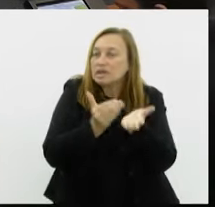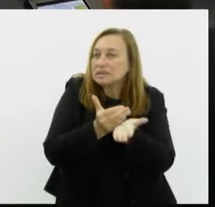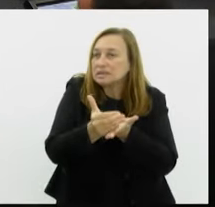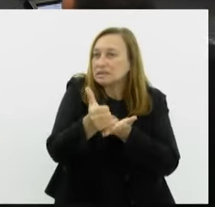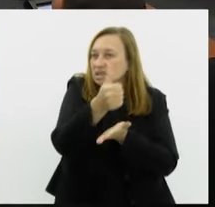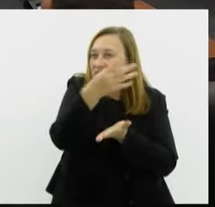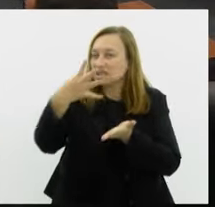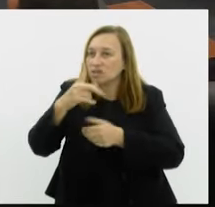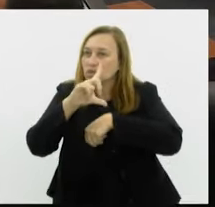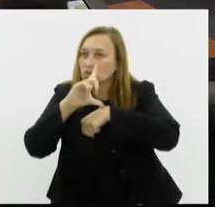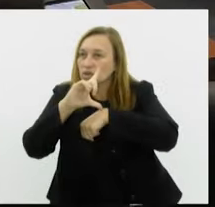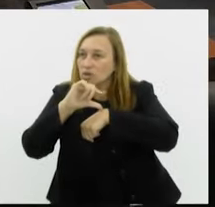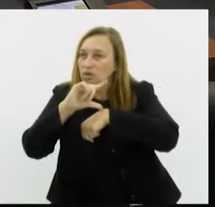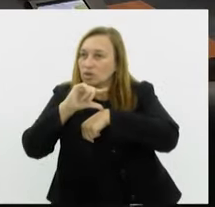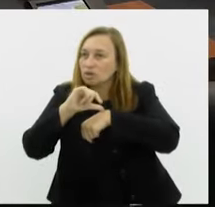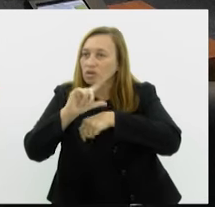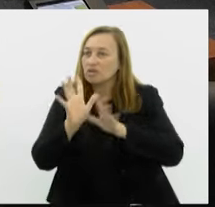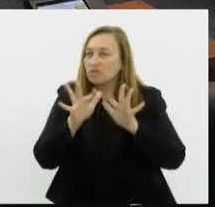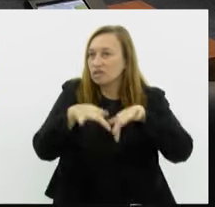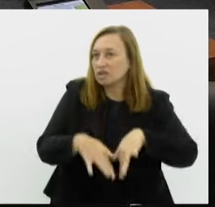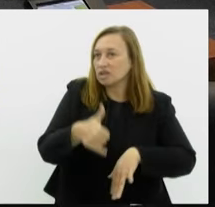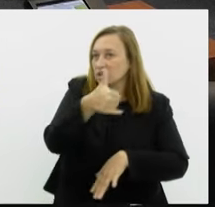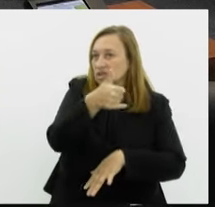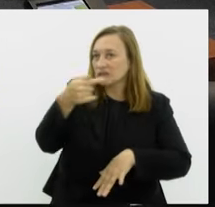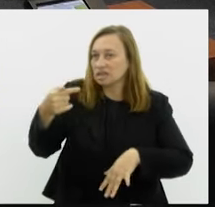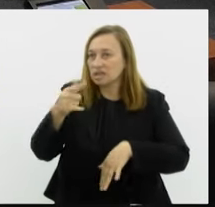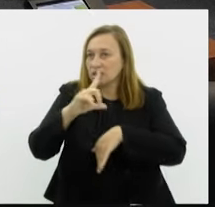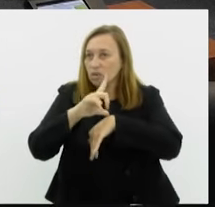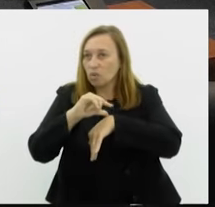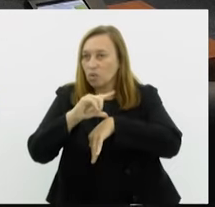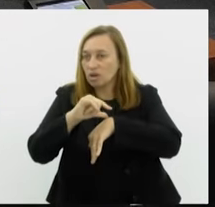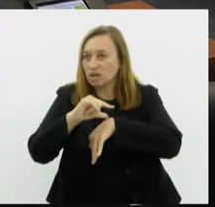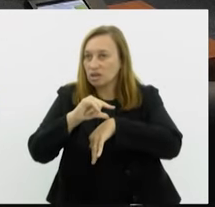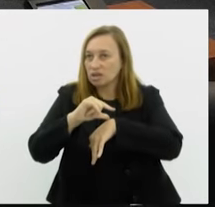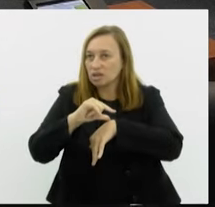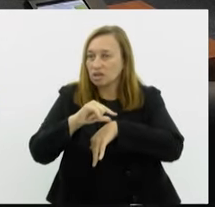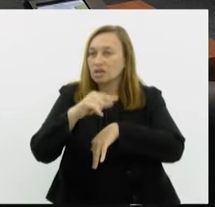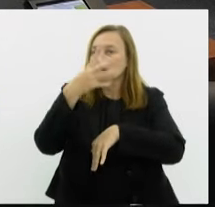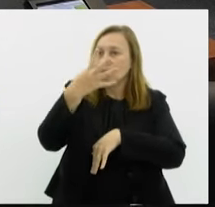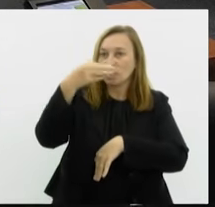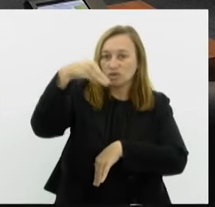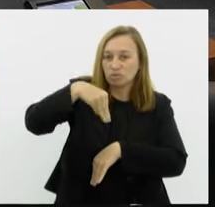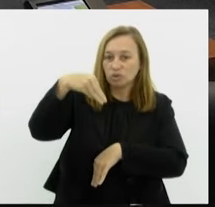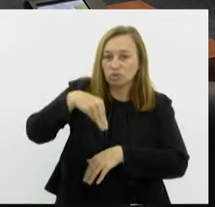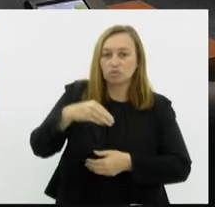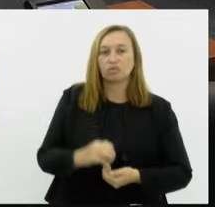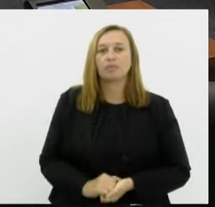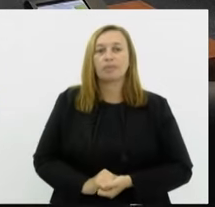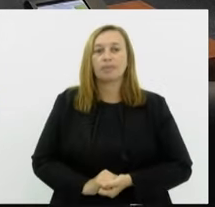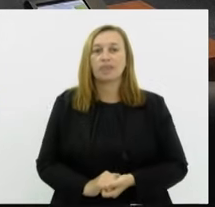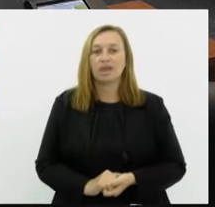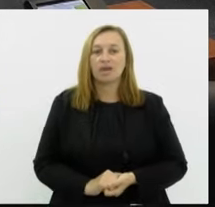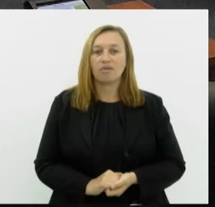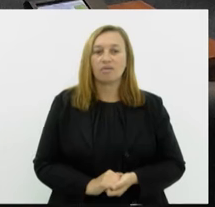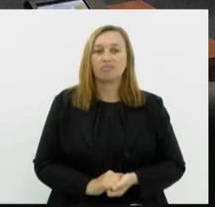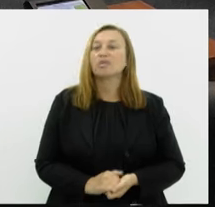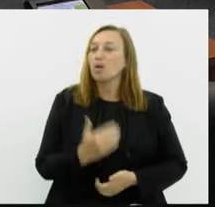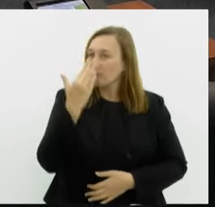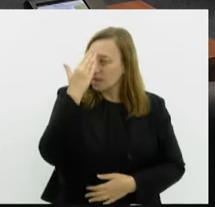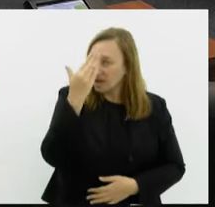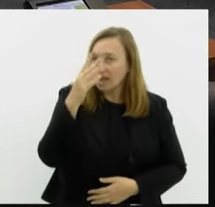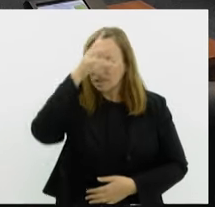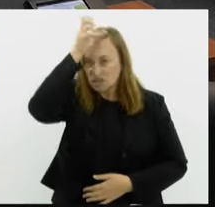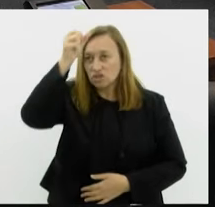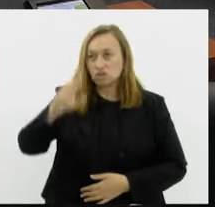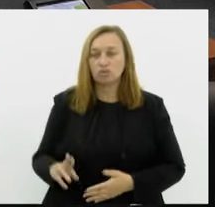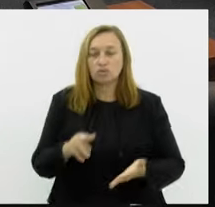às 14 horas, foi encerrada às 17 horas e 4 minutos. Muito obrigado, Tia Ju.